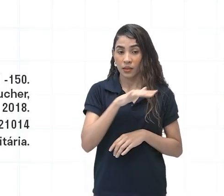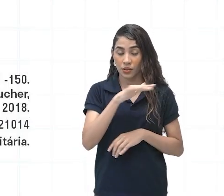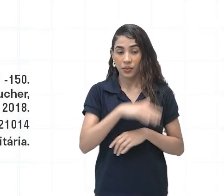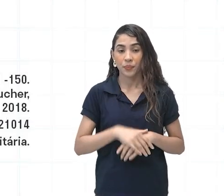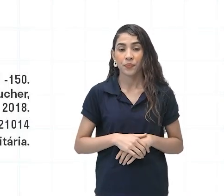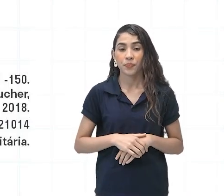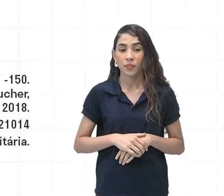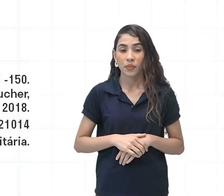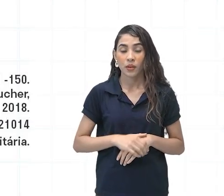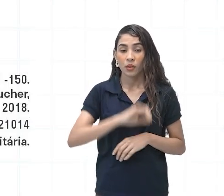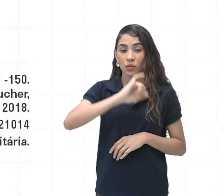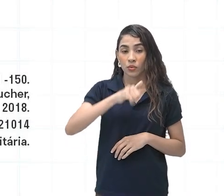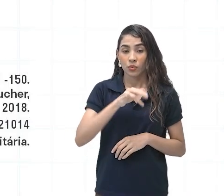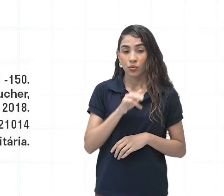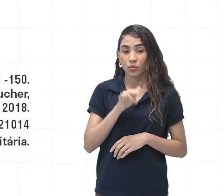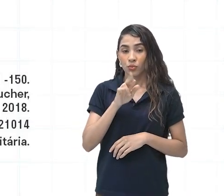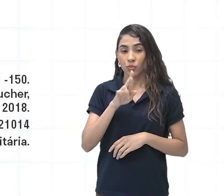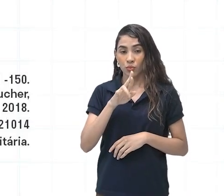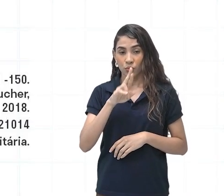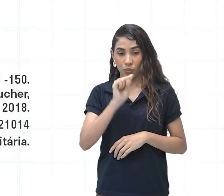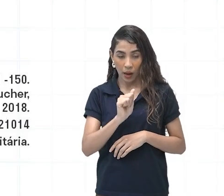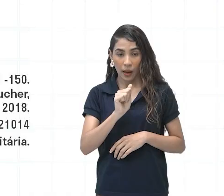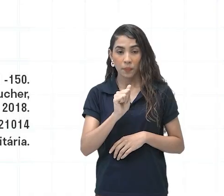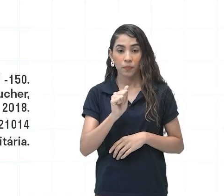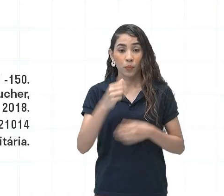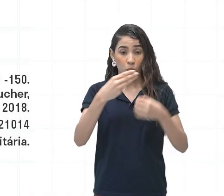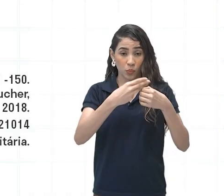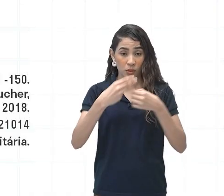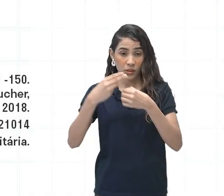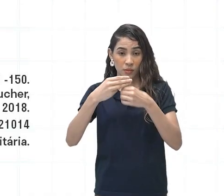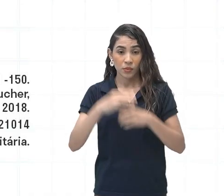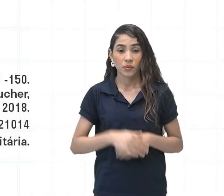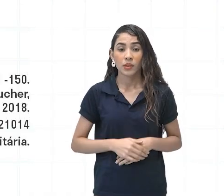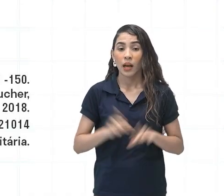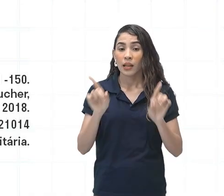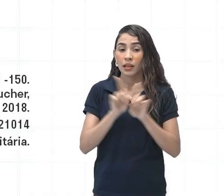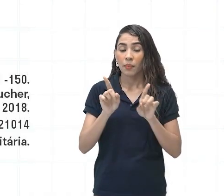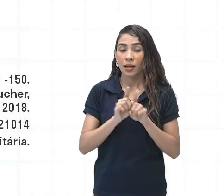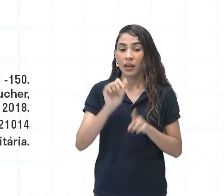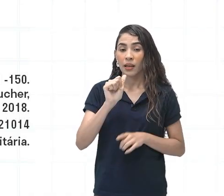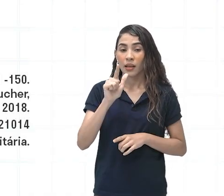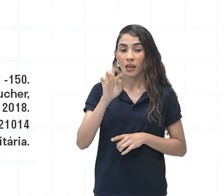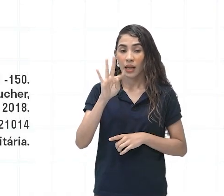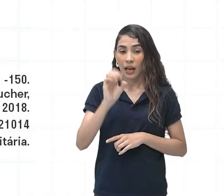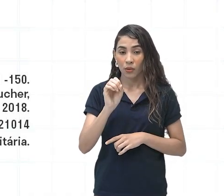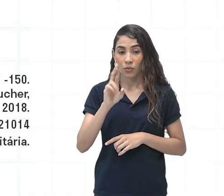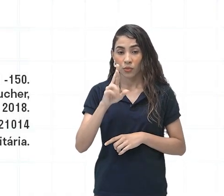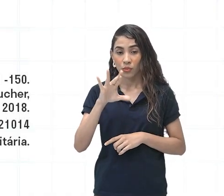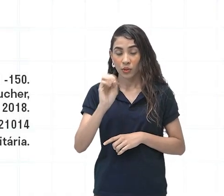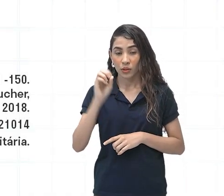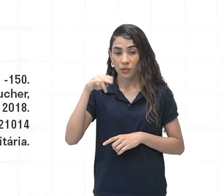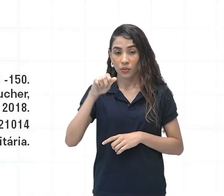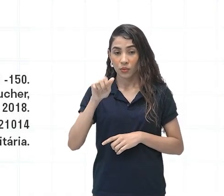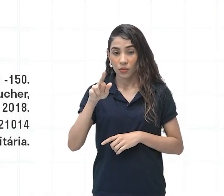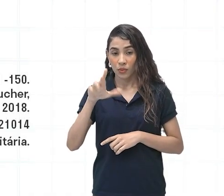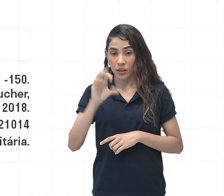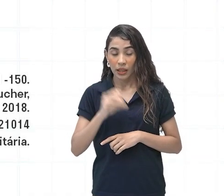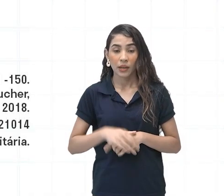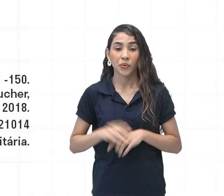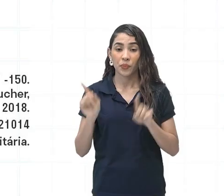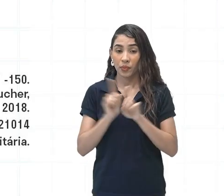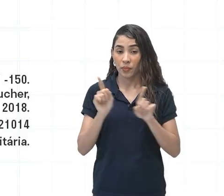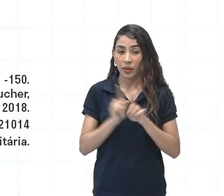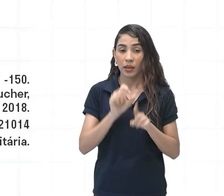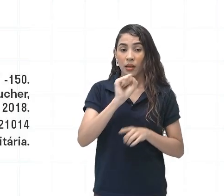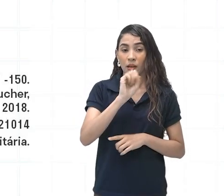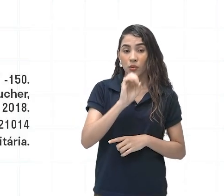da região do Juruá, né, os municípios daquela região, há os municípios do Alto Rio Negro, há os municípios da região